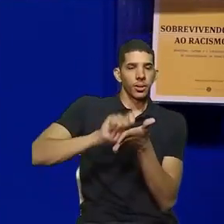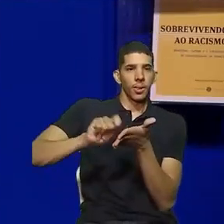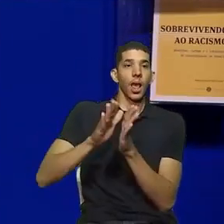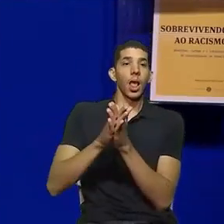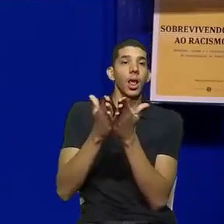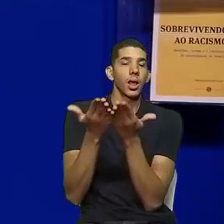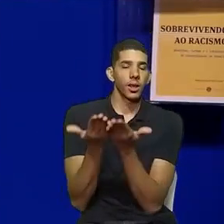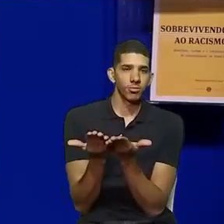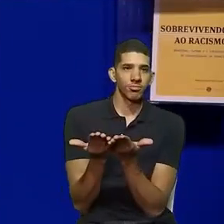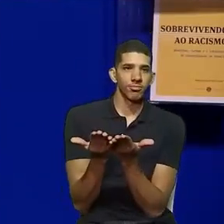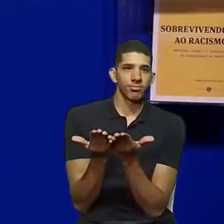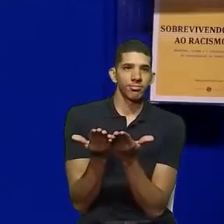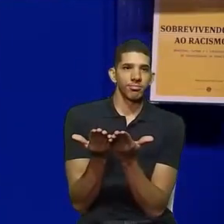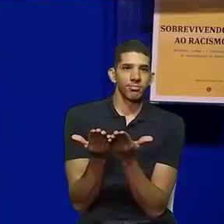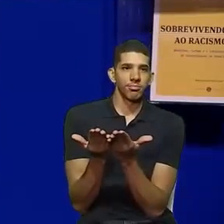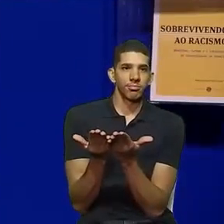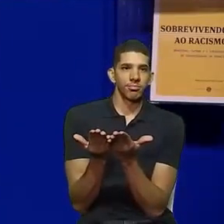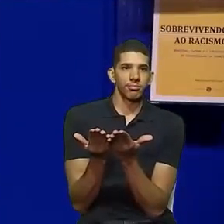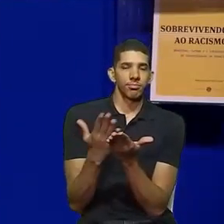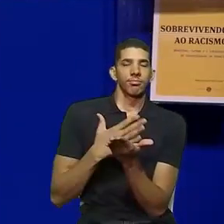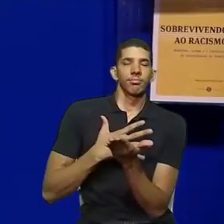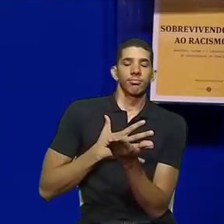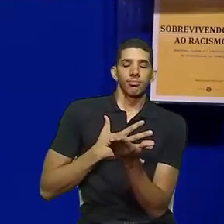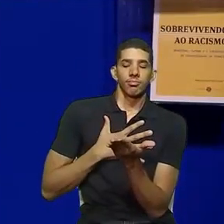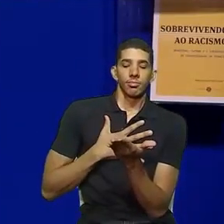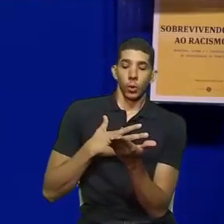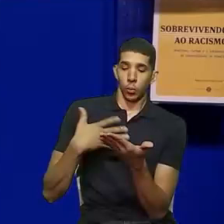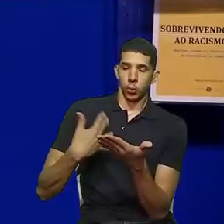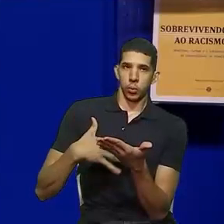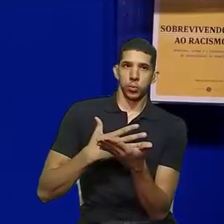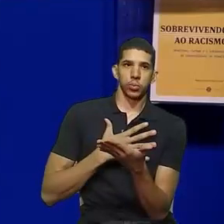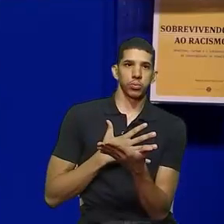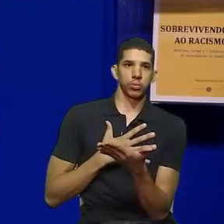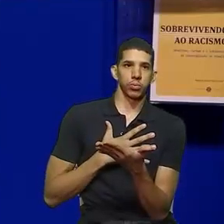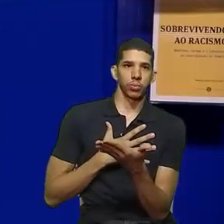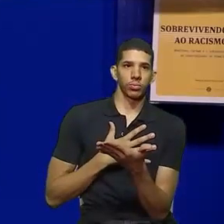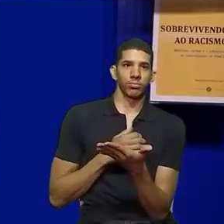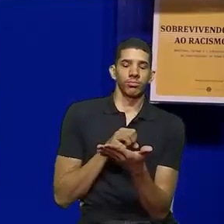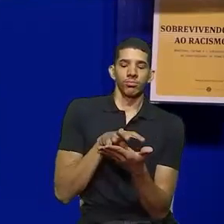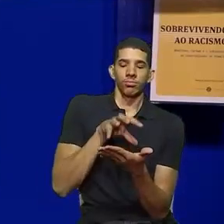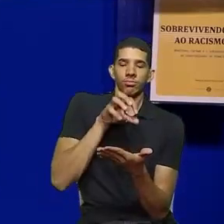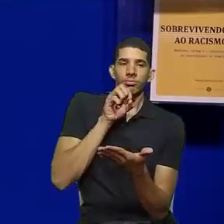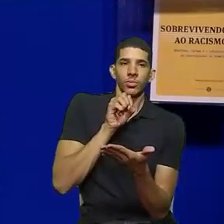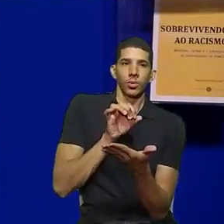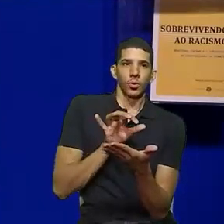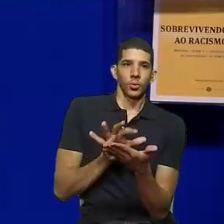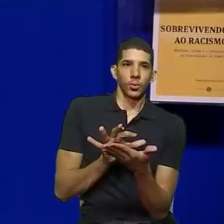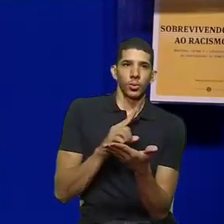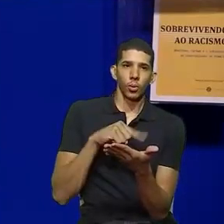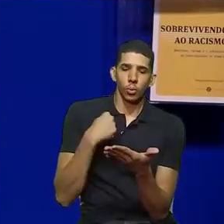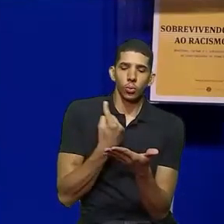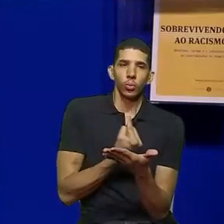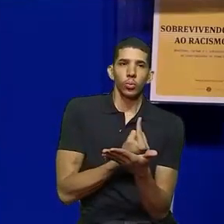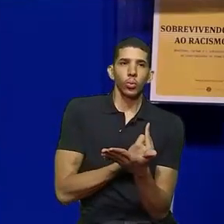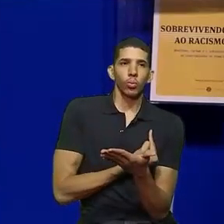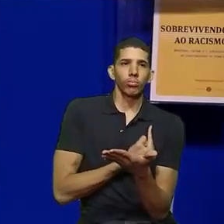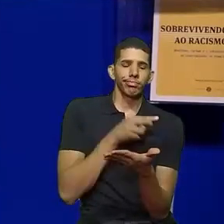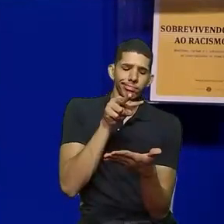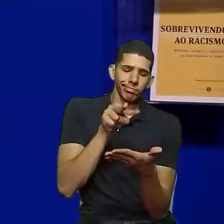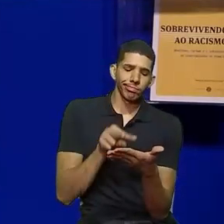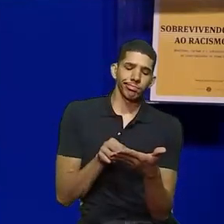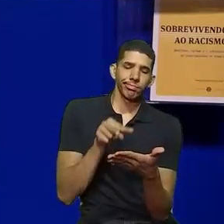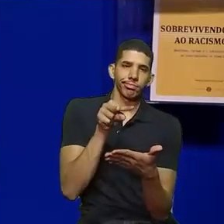folha, respira, inspira e começa a ler para a gente. A sua leitura